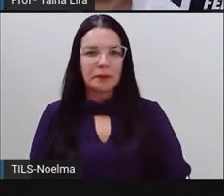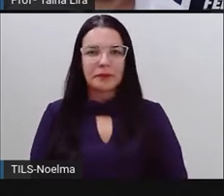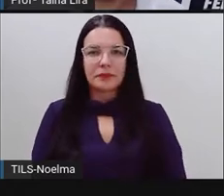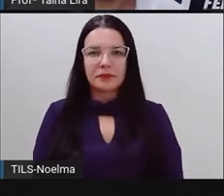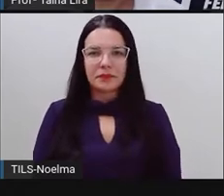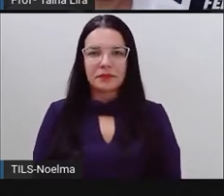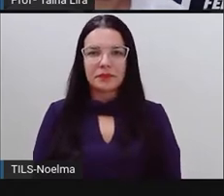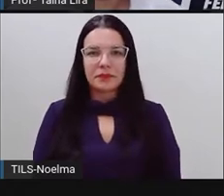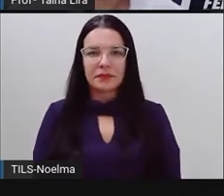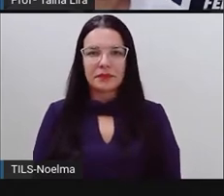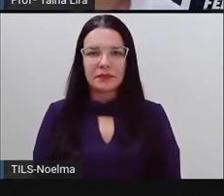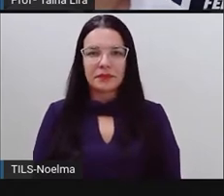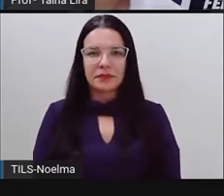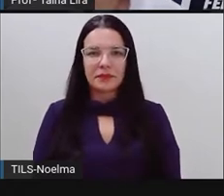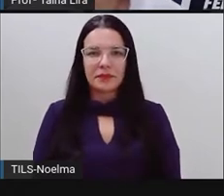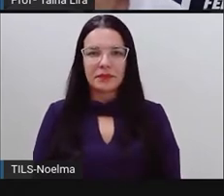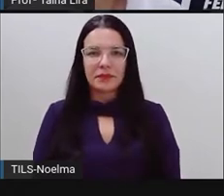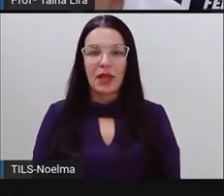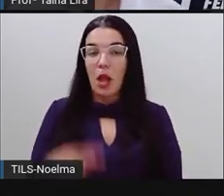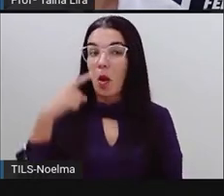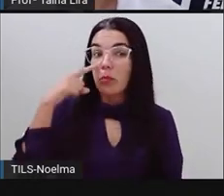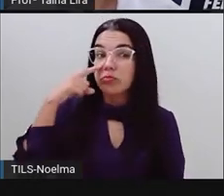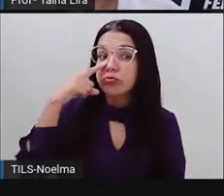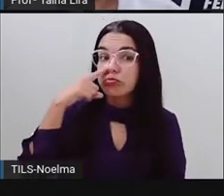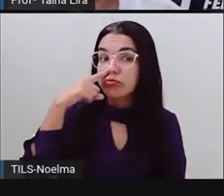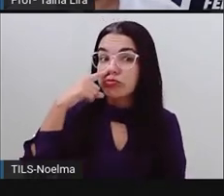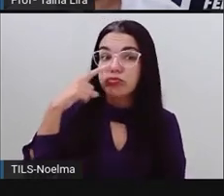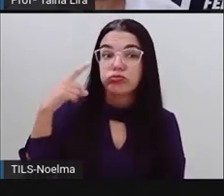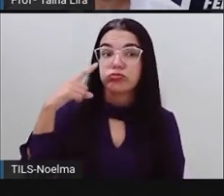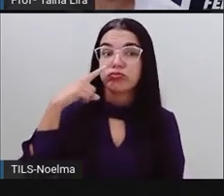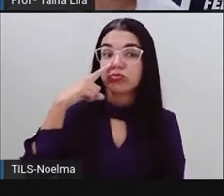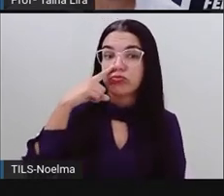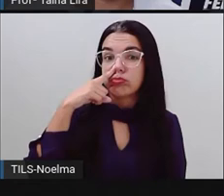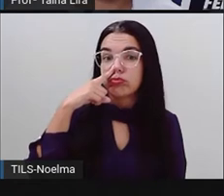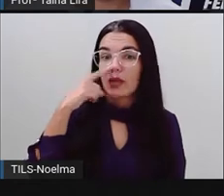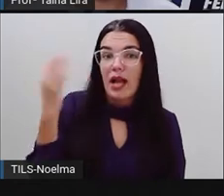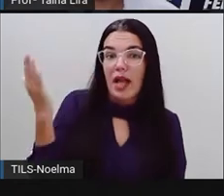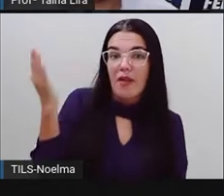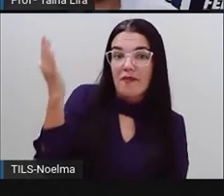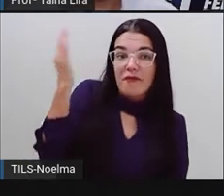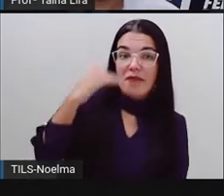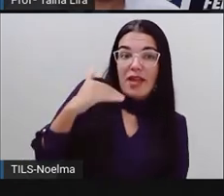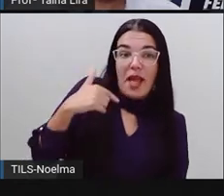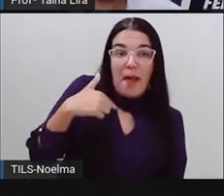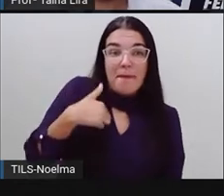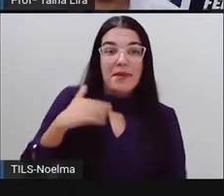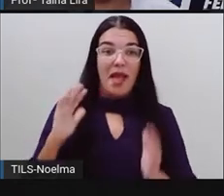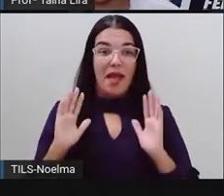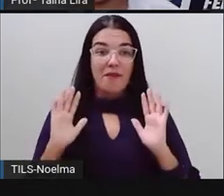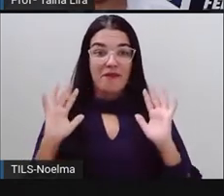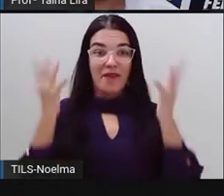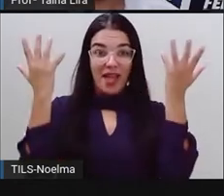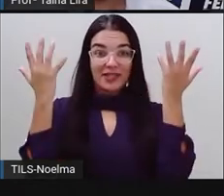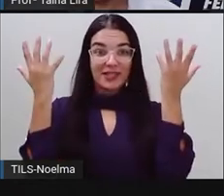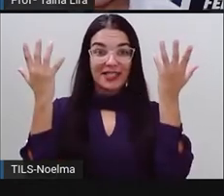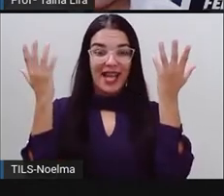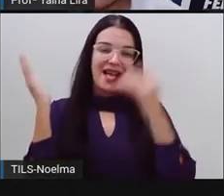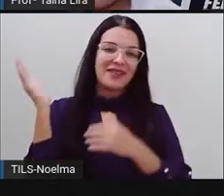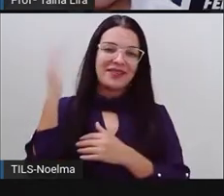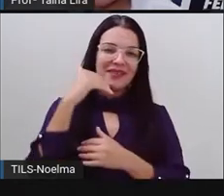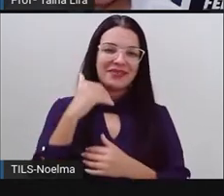leitura do livro bruxa bruxa venha a minha festa então vamos